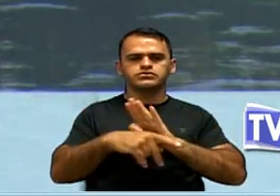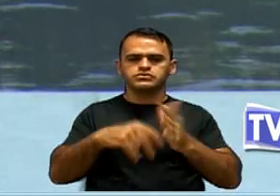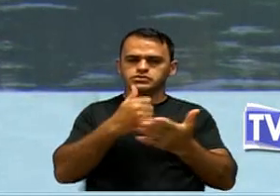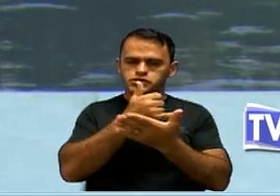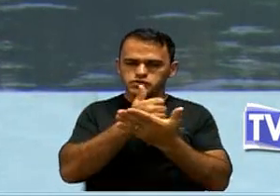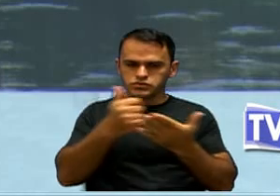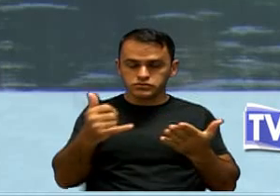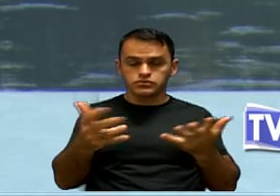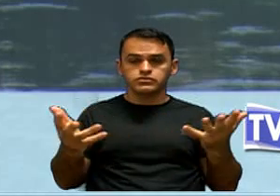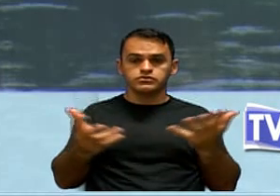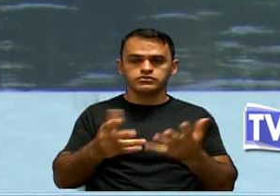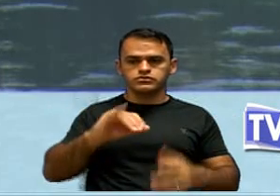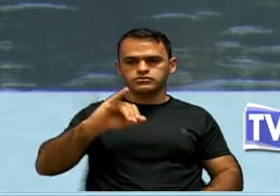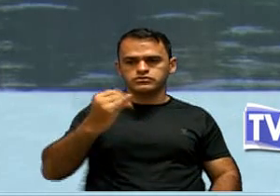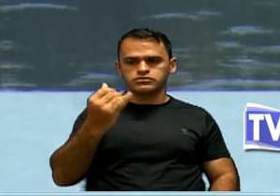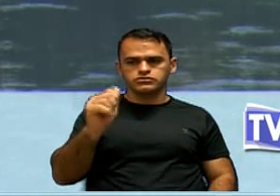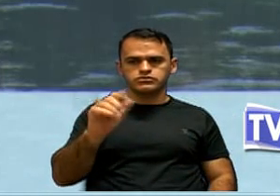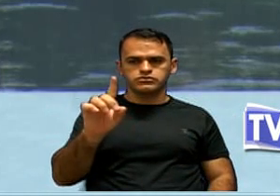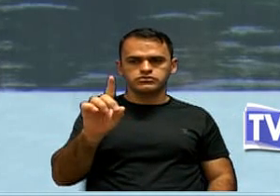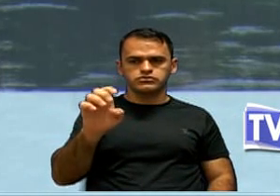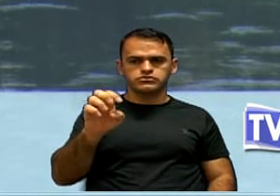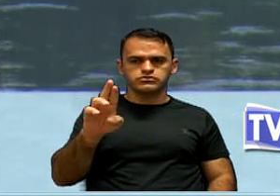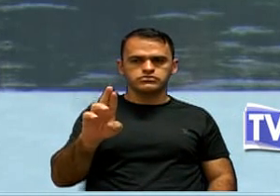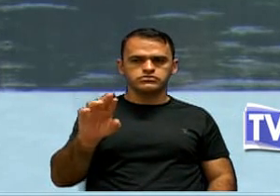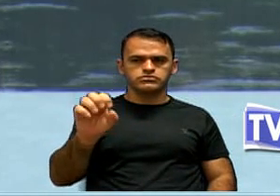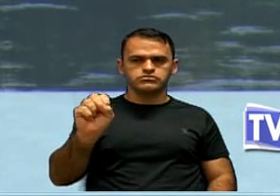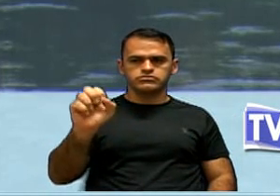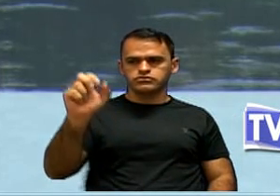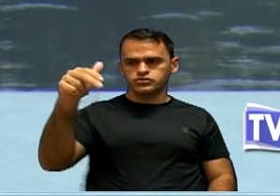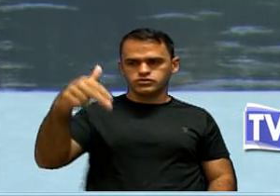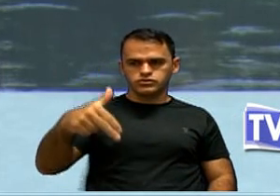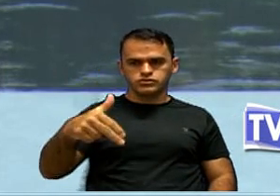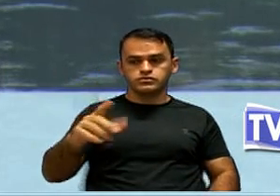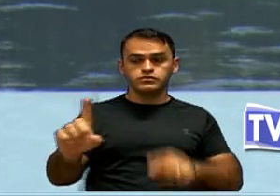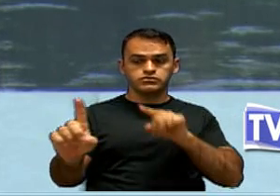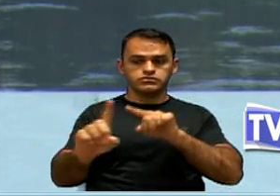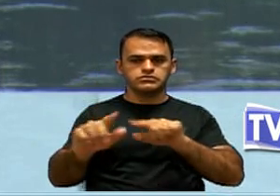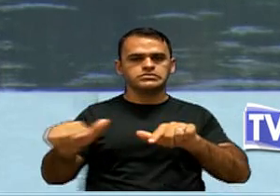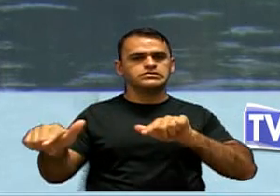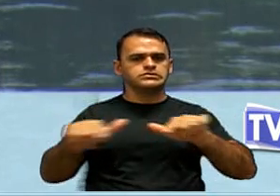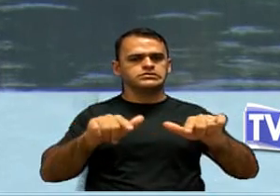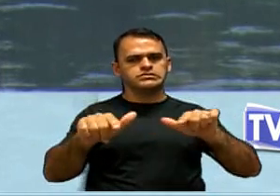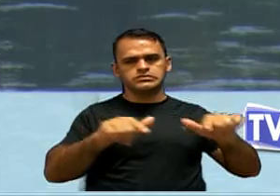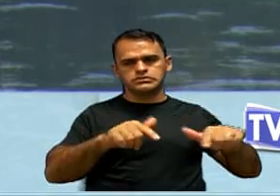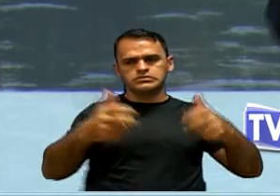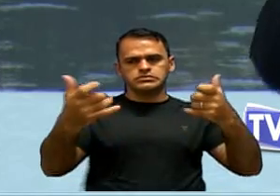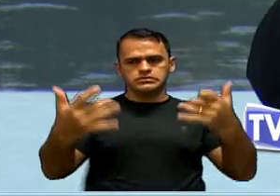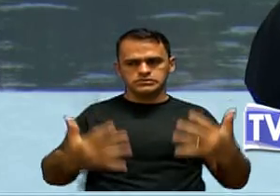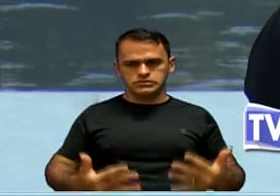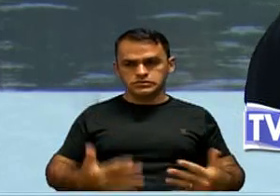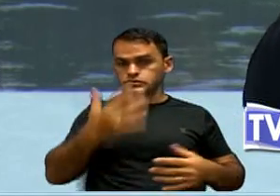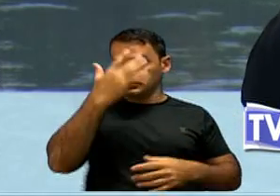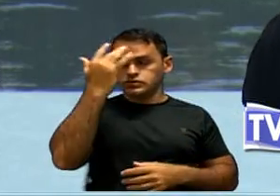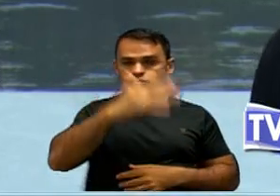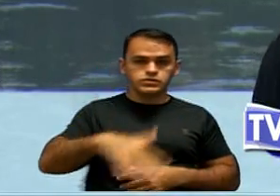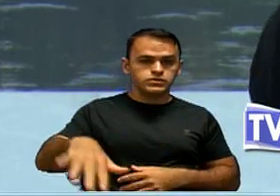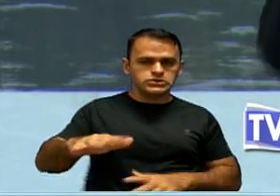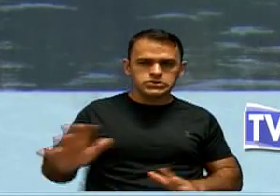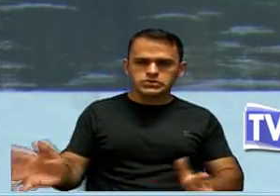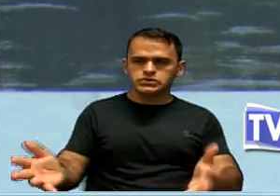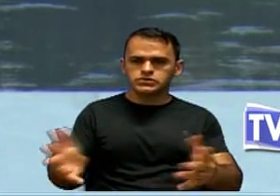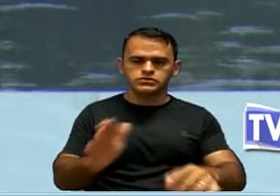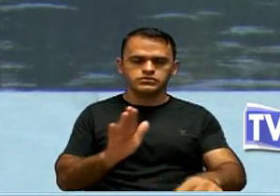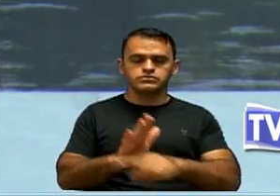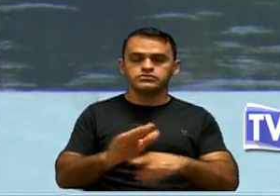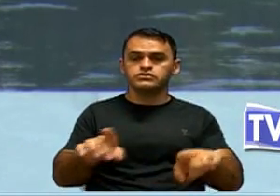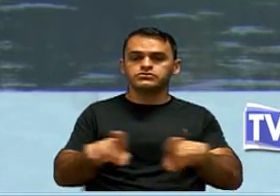Hoje está aqui no plenário o Jaderson, que faz um trabalho contra a liberação das drogas, vai recuperando as pessoas, e o